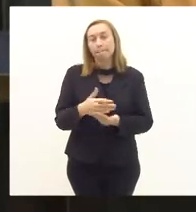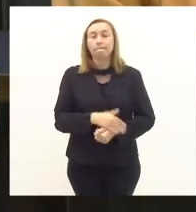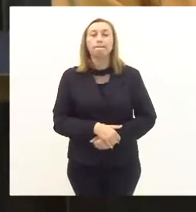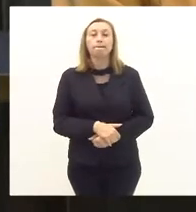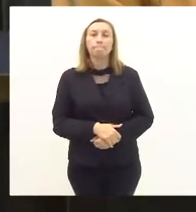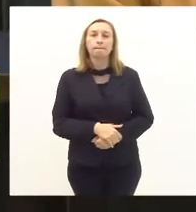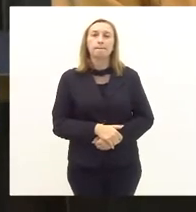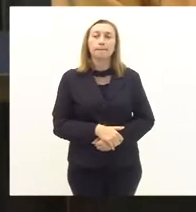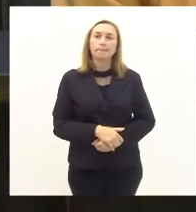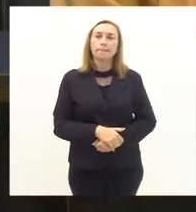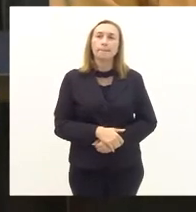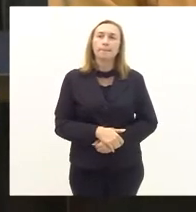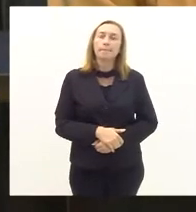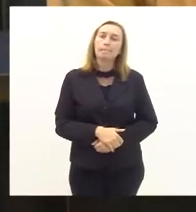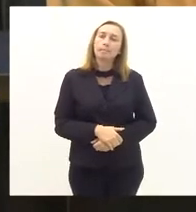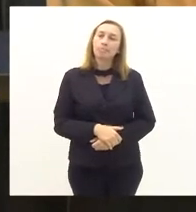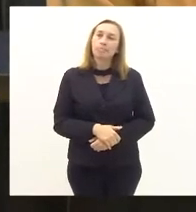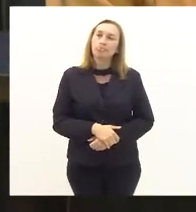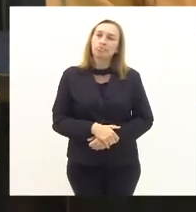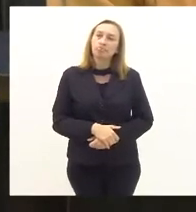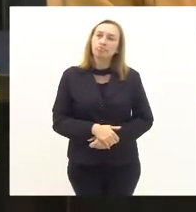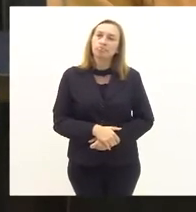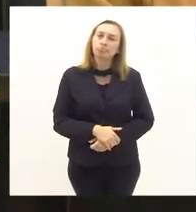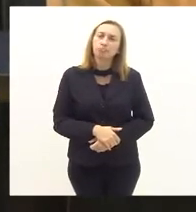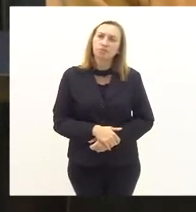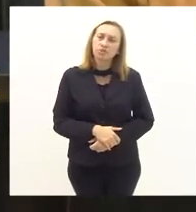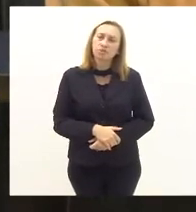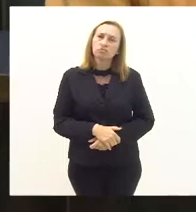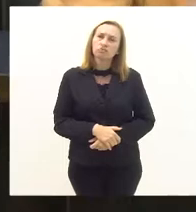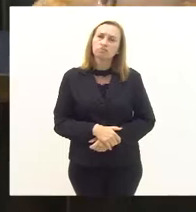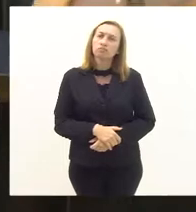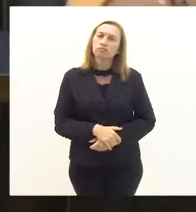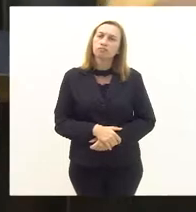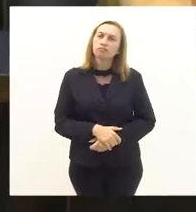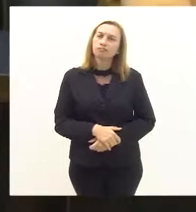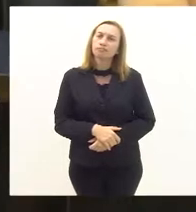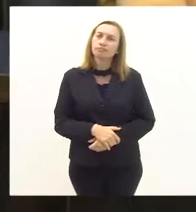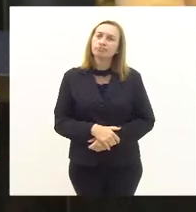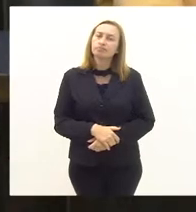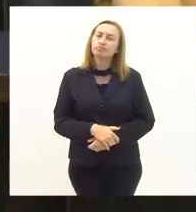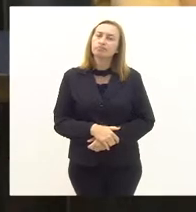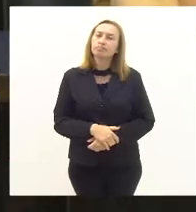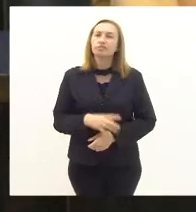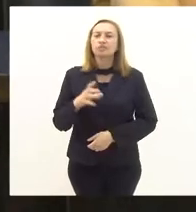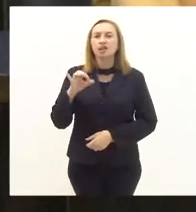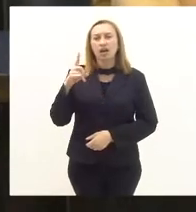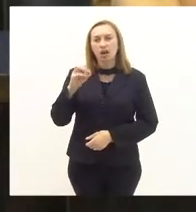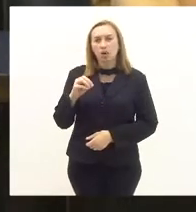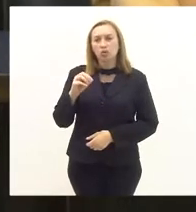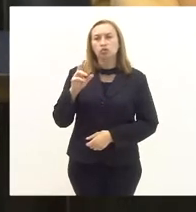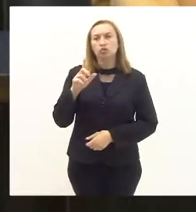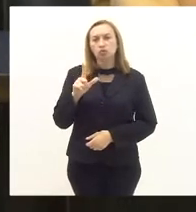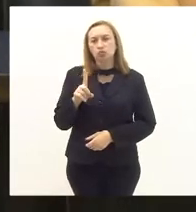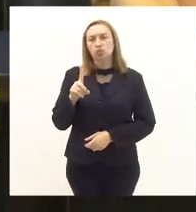do Cláudio. Cláudio, da Duda